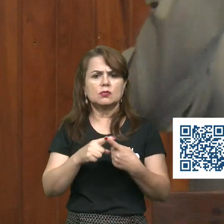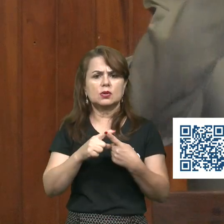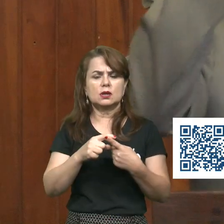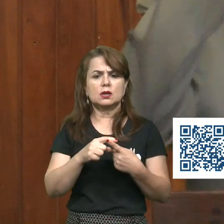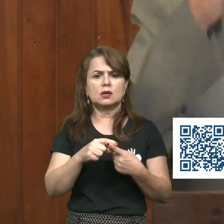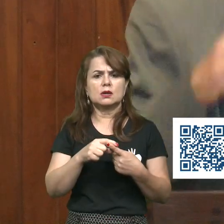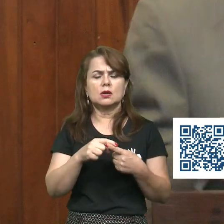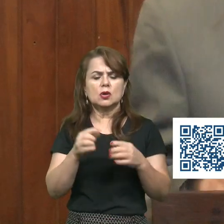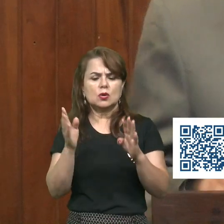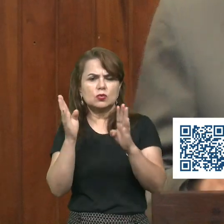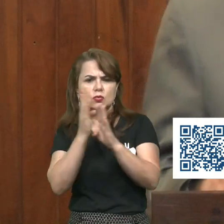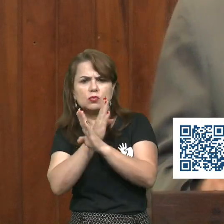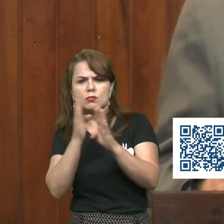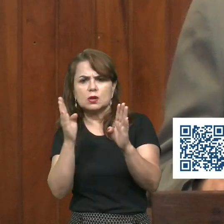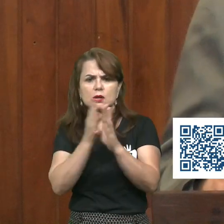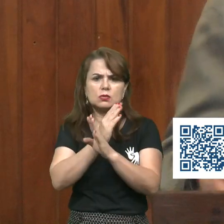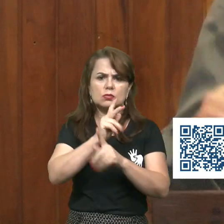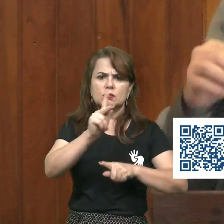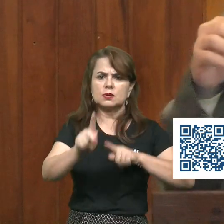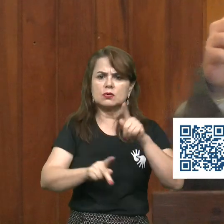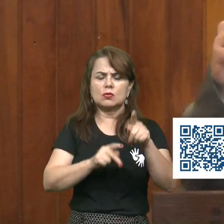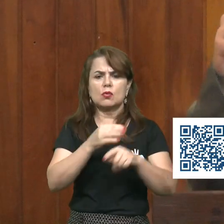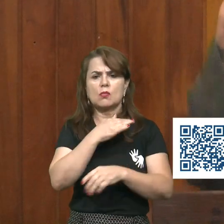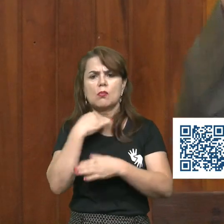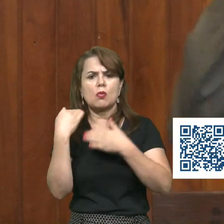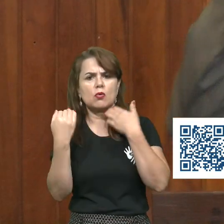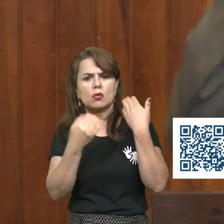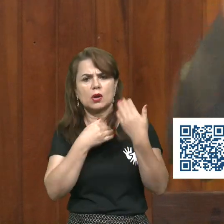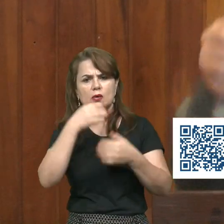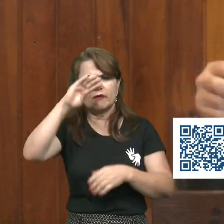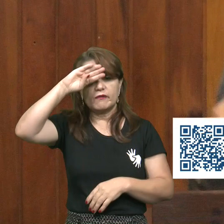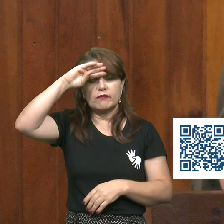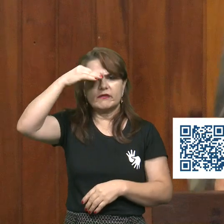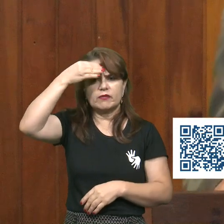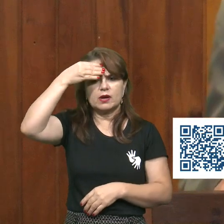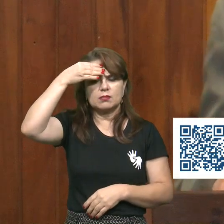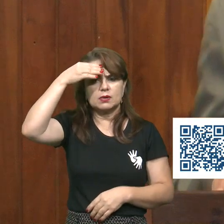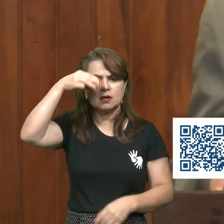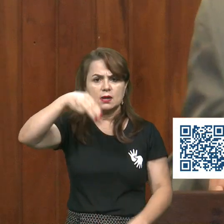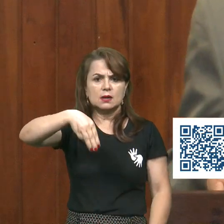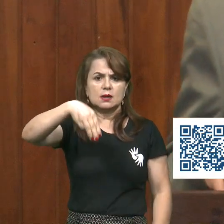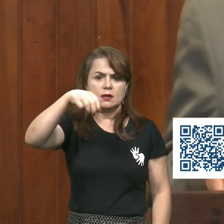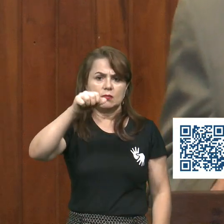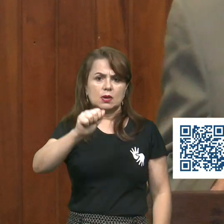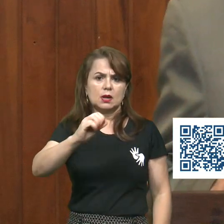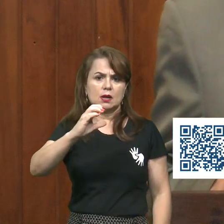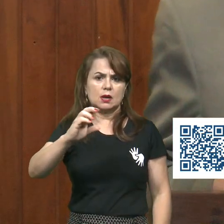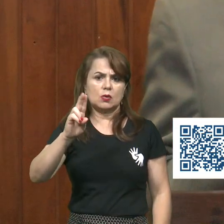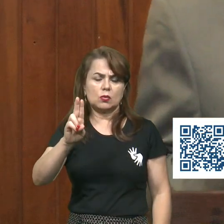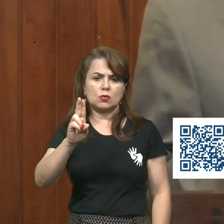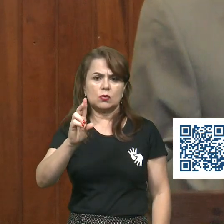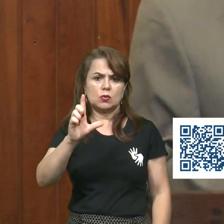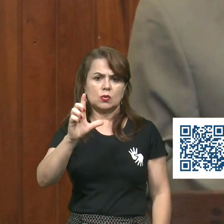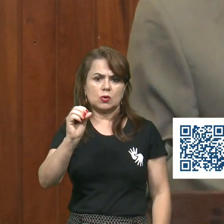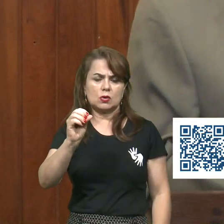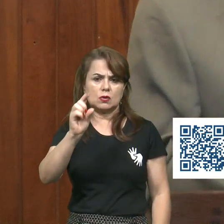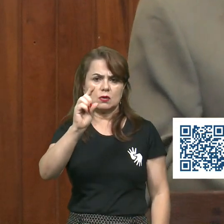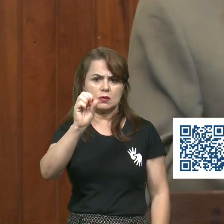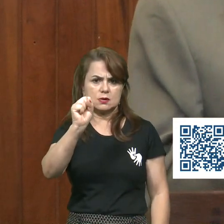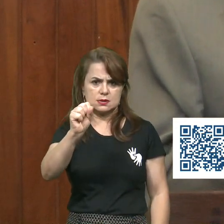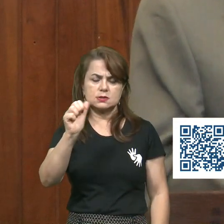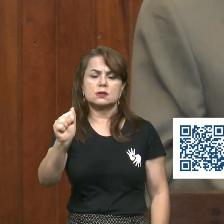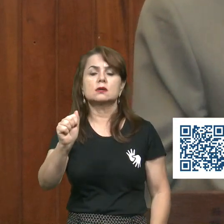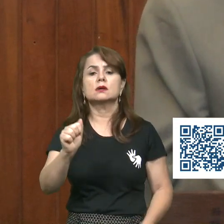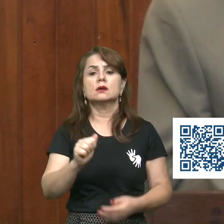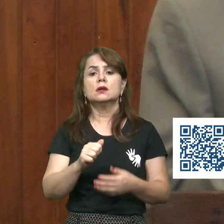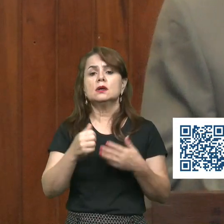a morte suspeita de febre maculosa. O trabalho da força-tarefa está sendo desenvolvido há duas semanas, inclusive com a